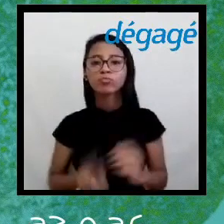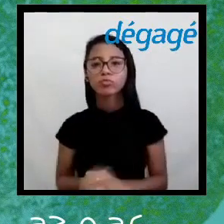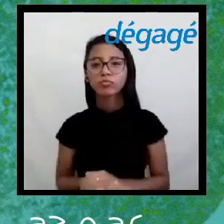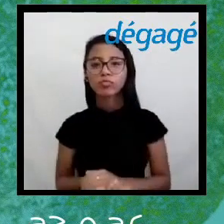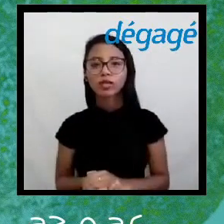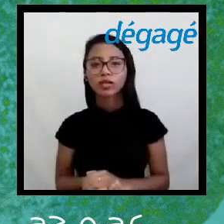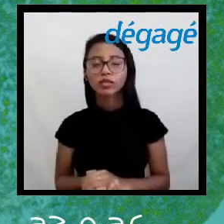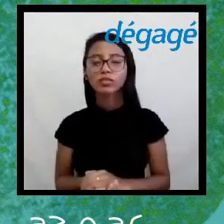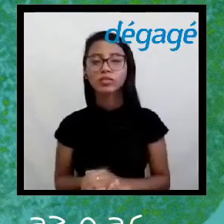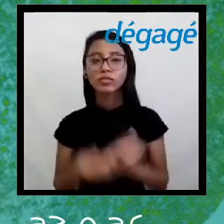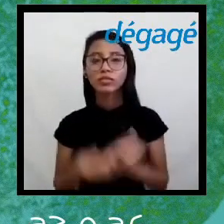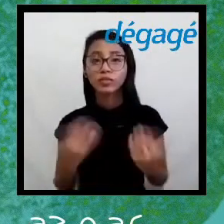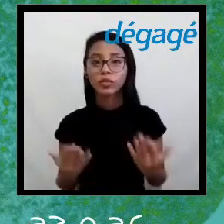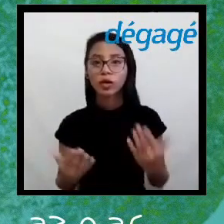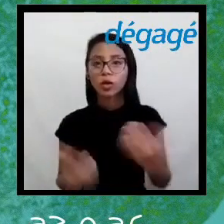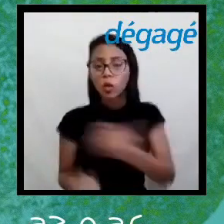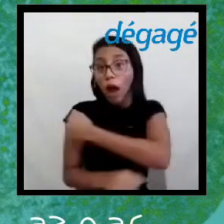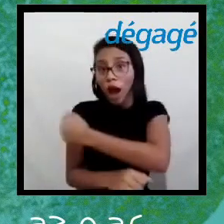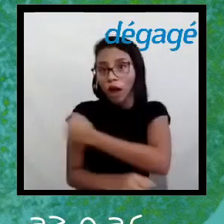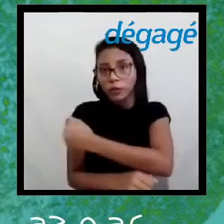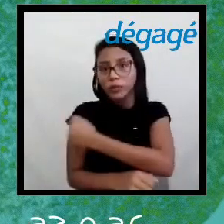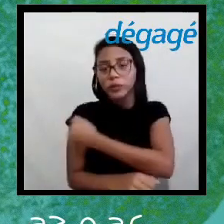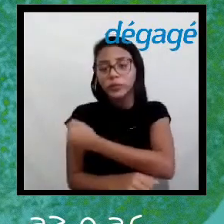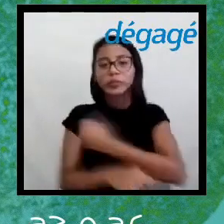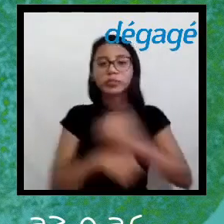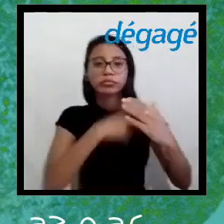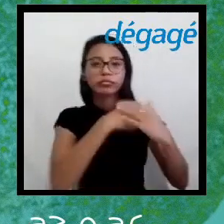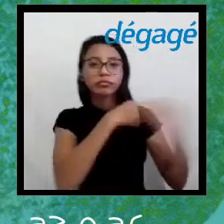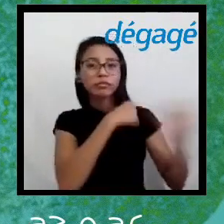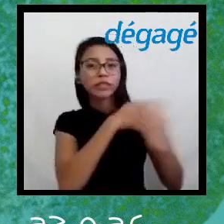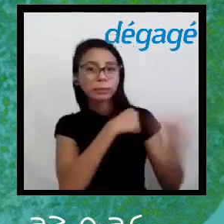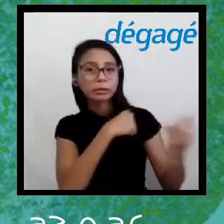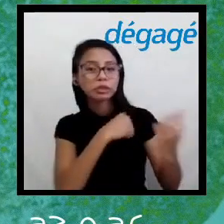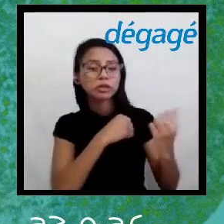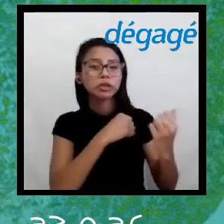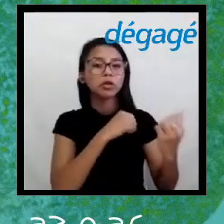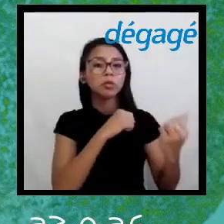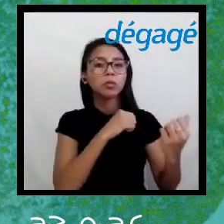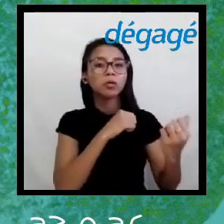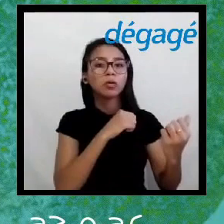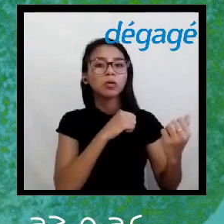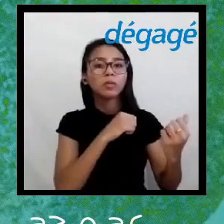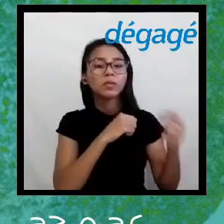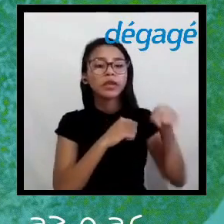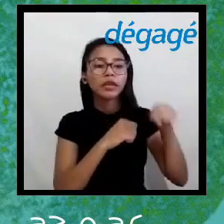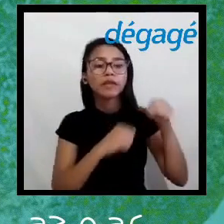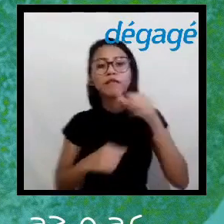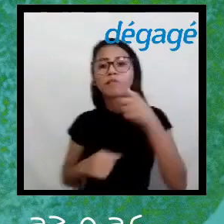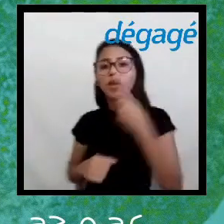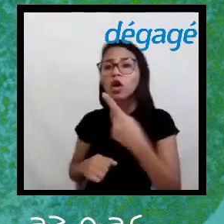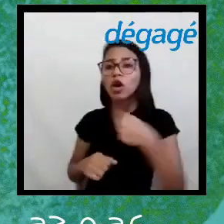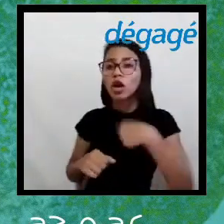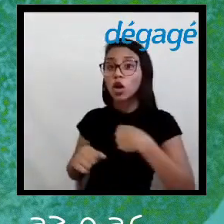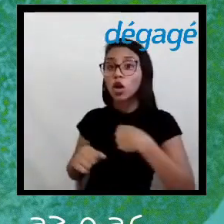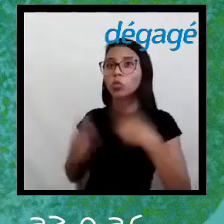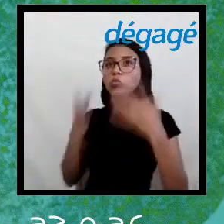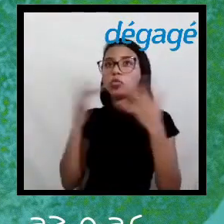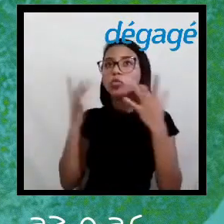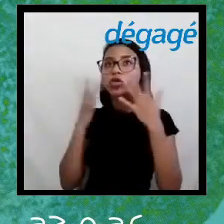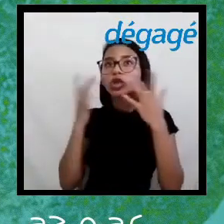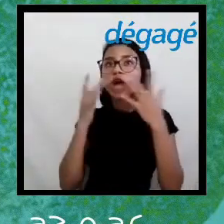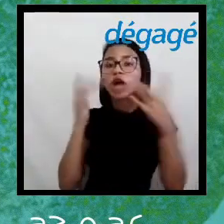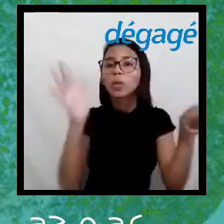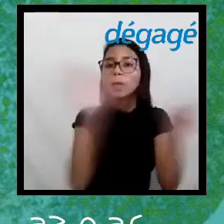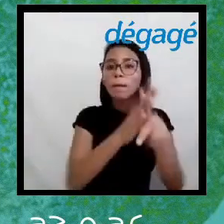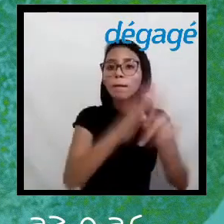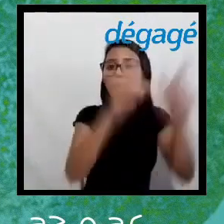canto no final da aula, falando que ele estava na coordenação do Maria Clara Machado, que é um teatro municipal aqui no Rio, oferecendo: ah, você não tem um